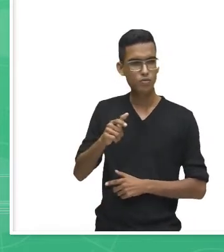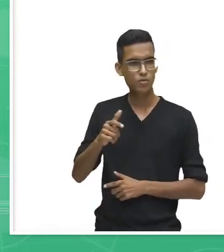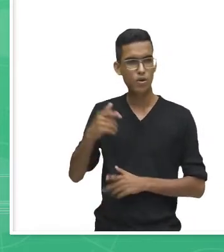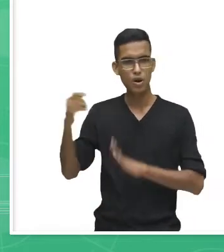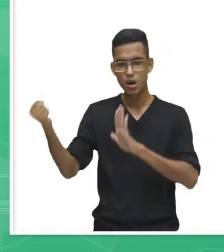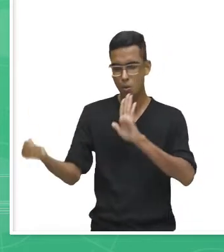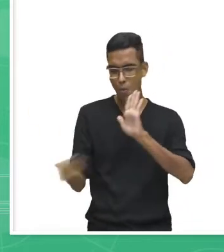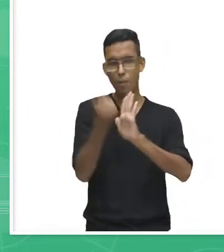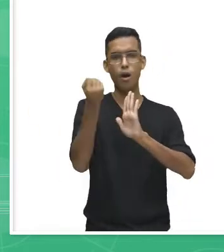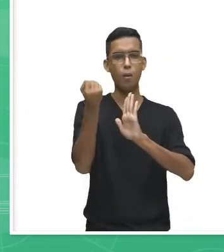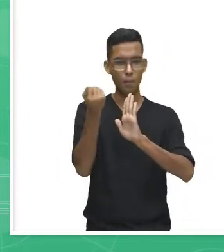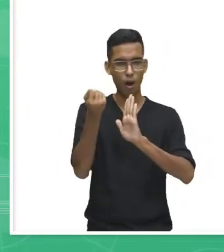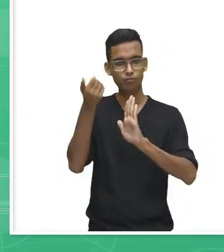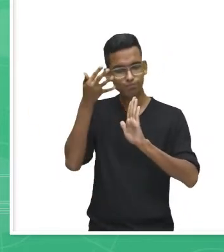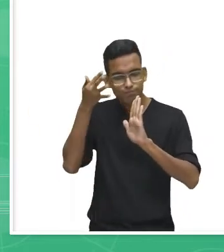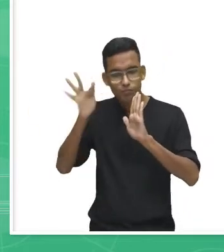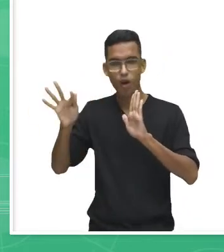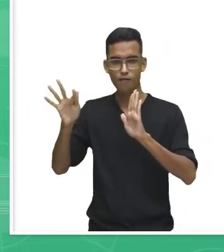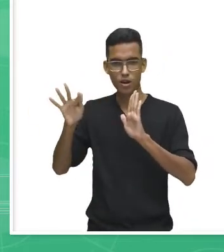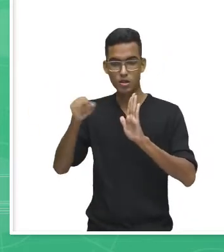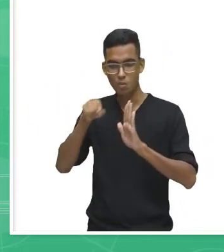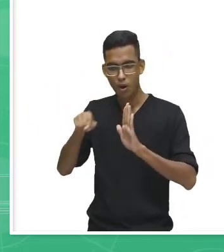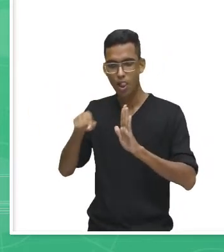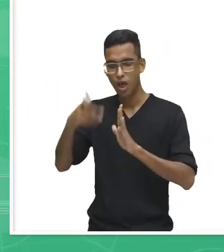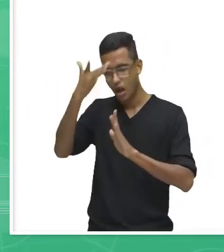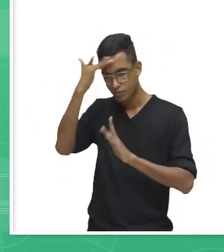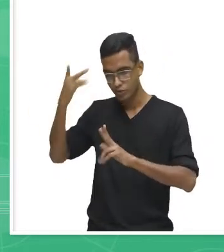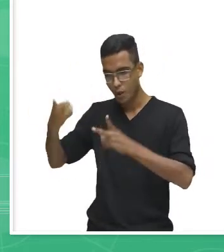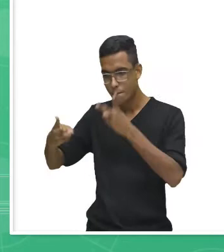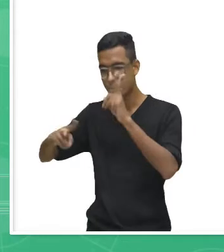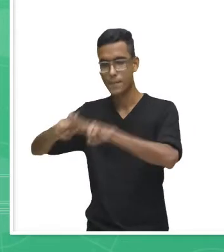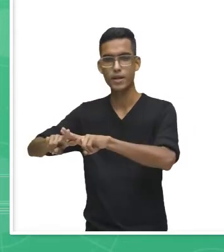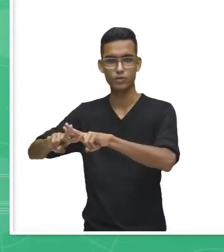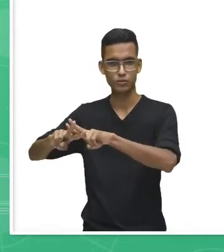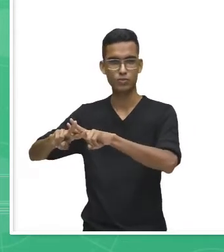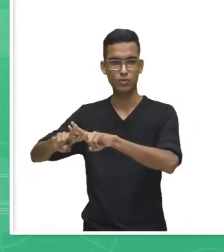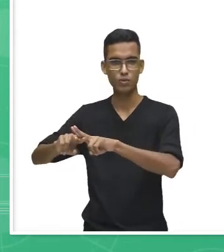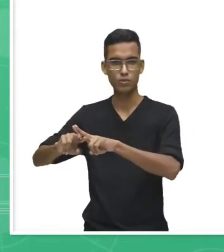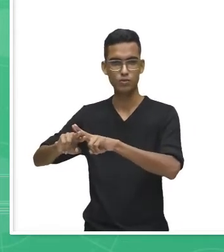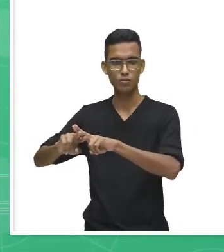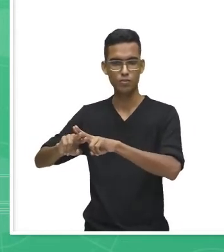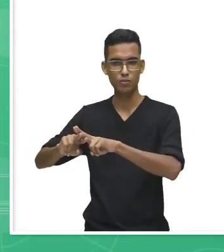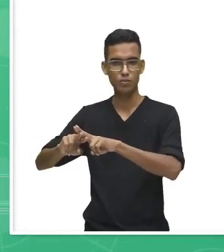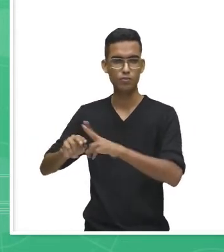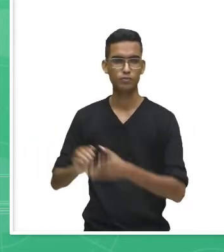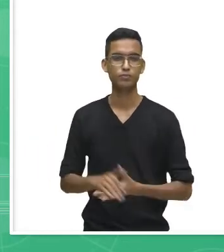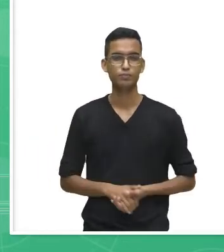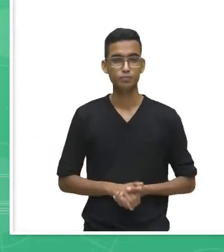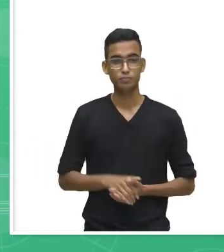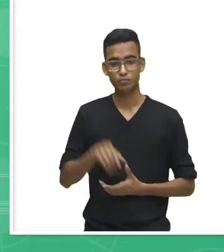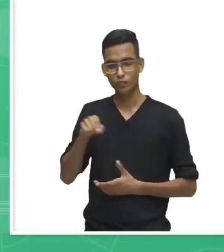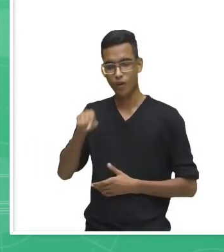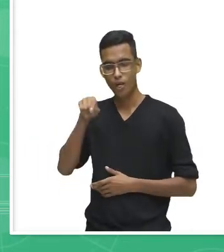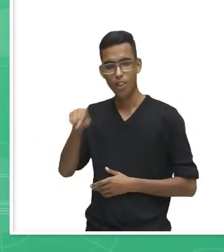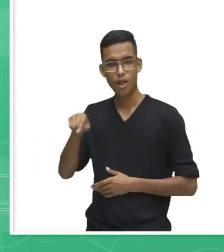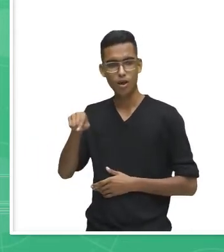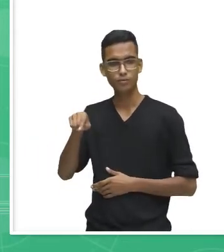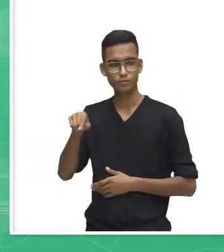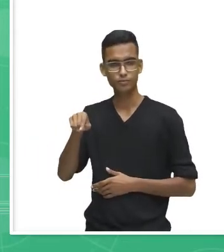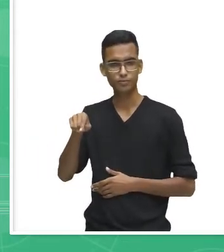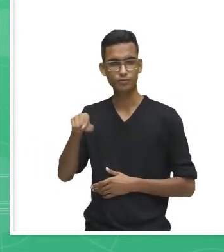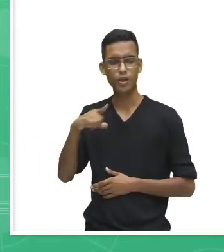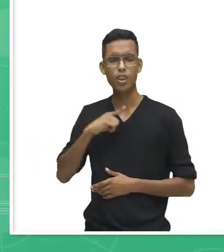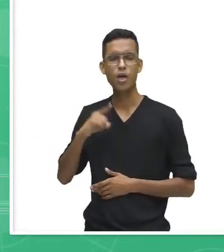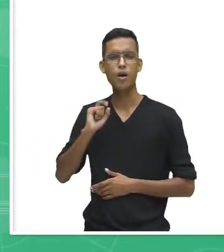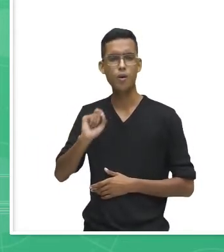eles. Na época, tinha pouquíssimos presos dentro da Bastilha, mas o que acontece? Existia lá uma